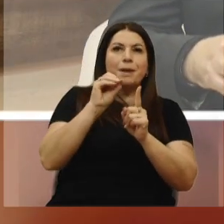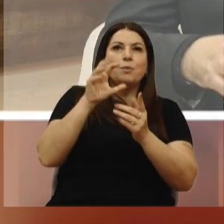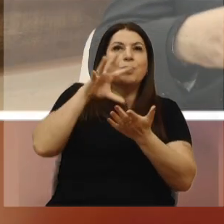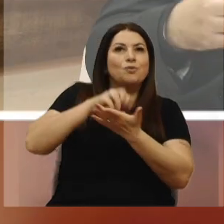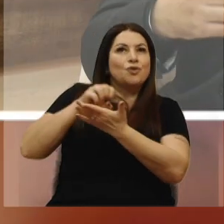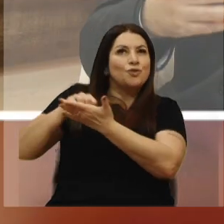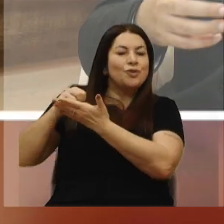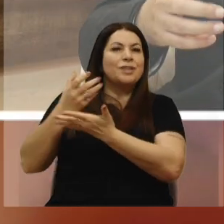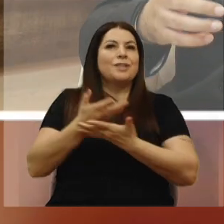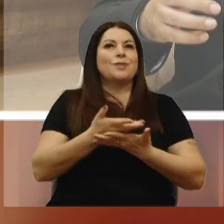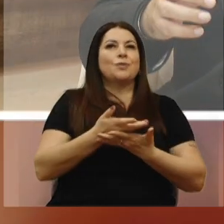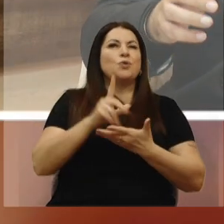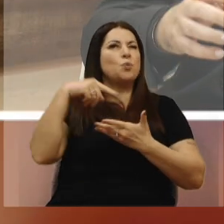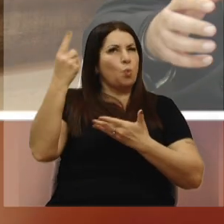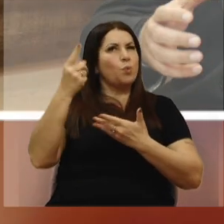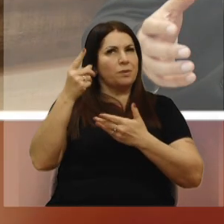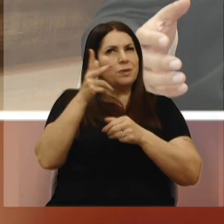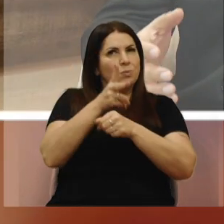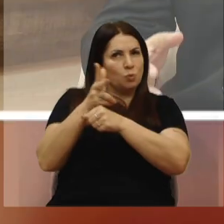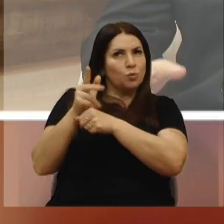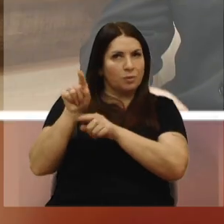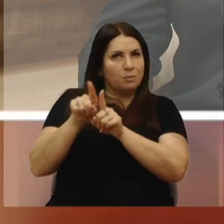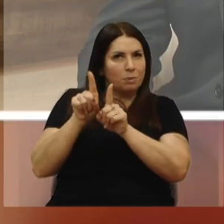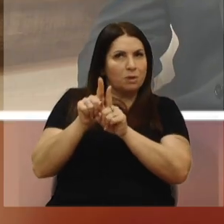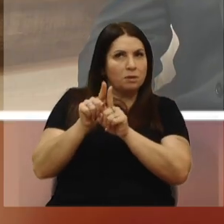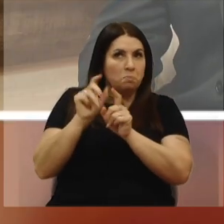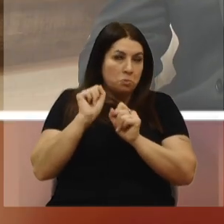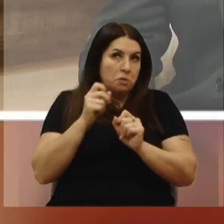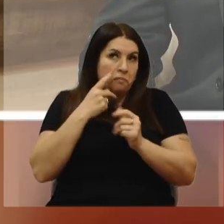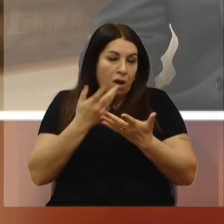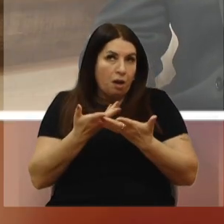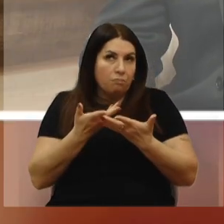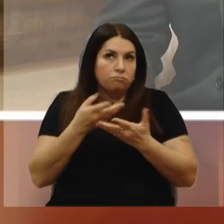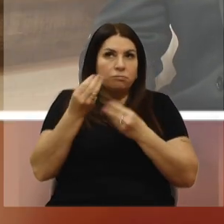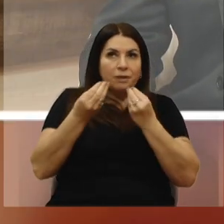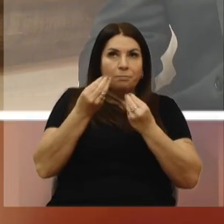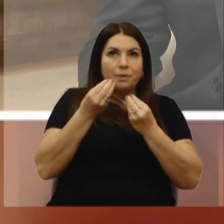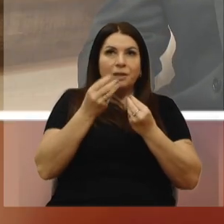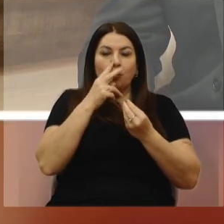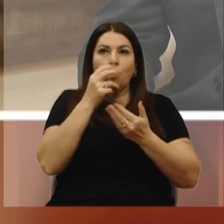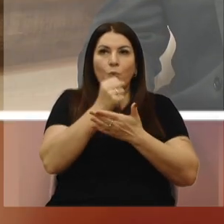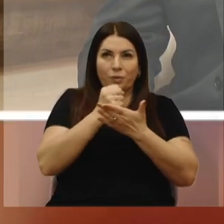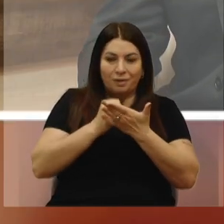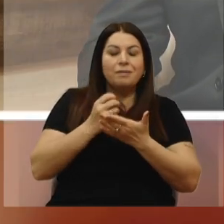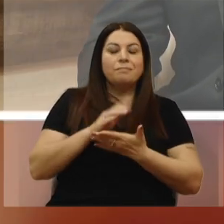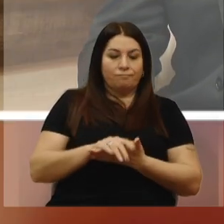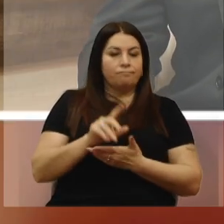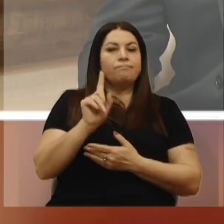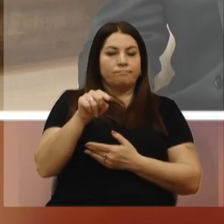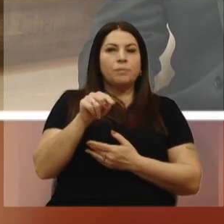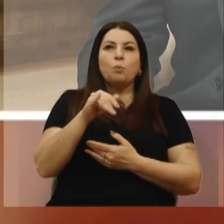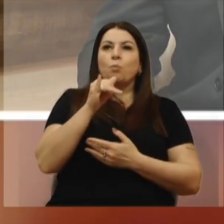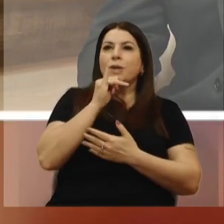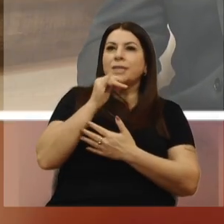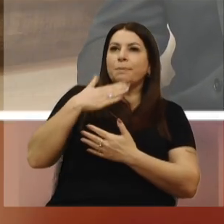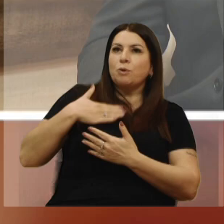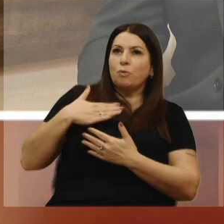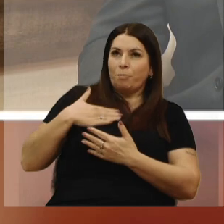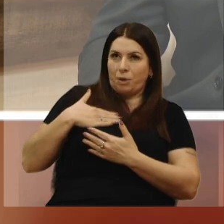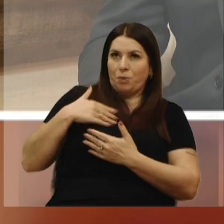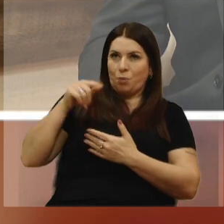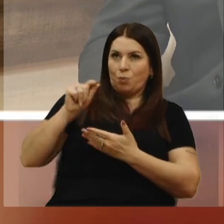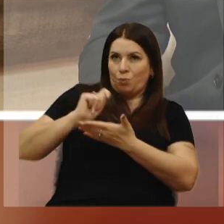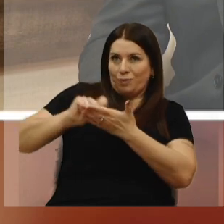pegam registros de outras produtoras, digamos assim, se pudesse dizer, que eram Sim. contratadas, né? Exatamente. Por exemplo,